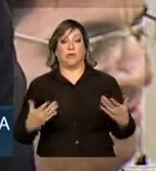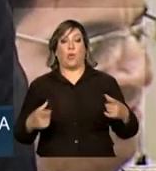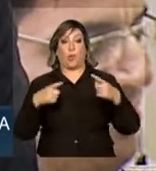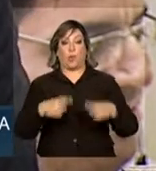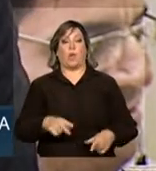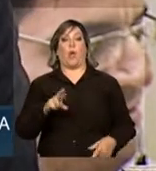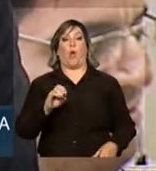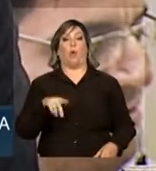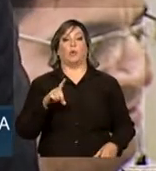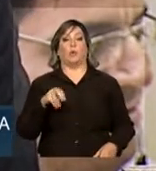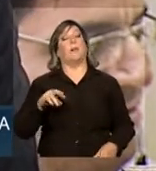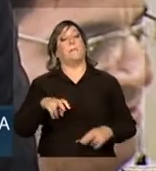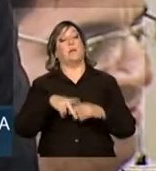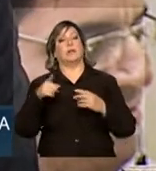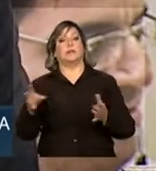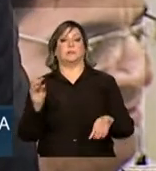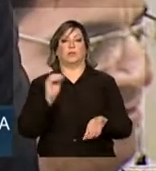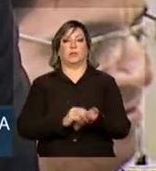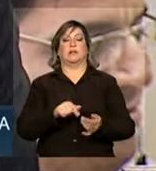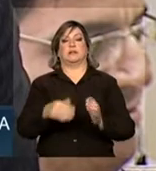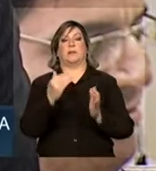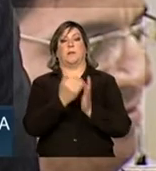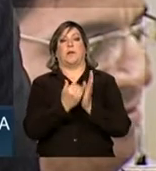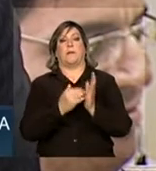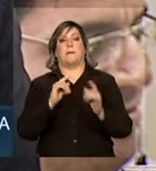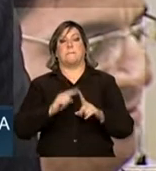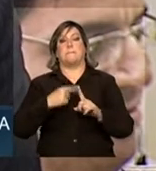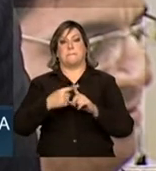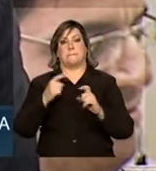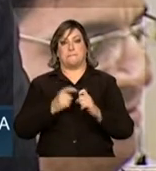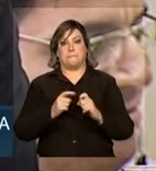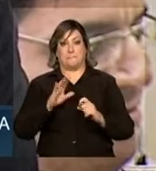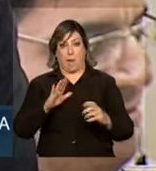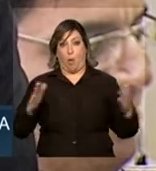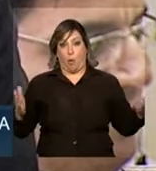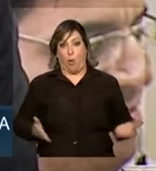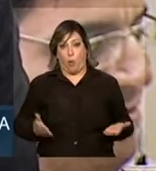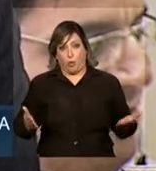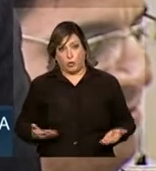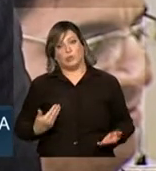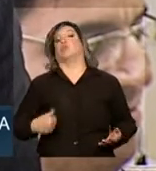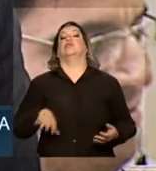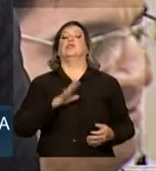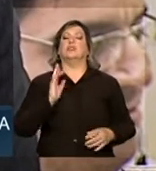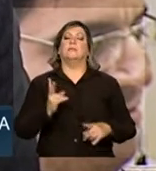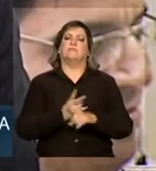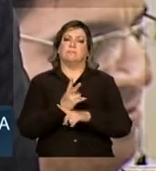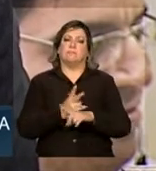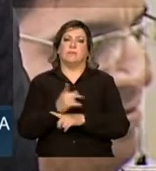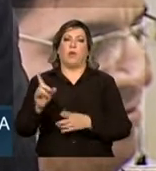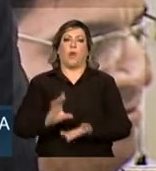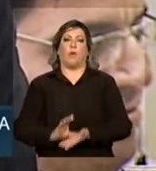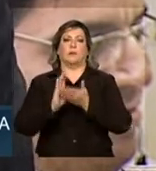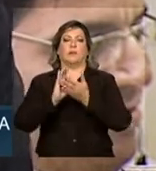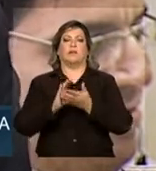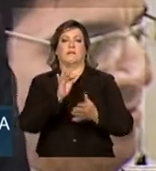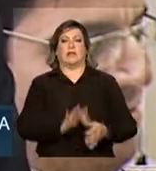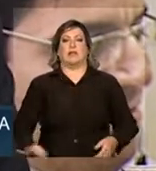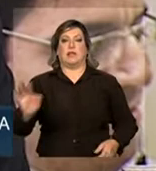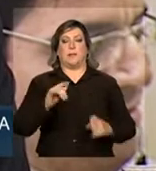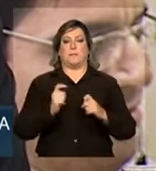ele pode se inscrever no programa Mais Médicos eh já no dia de hoje nós buscamos notificar o Conselho Federal de Medicina